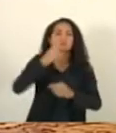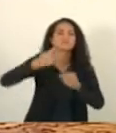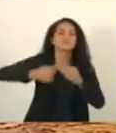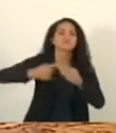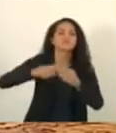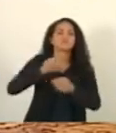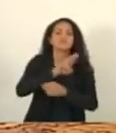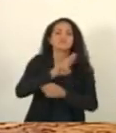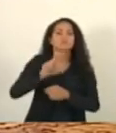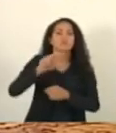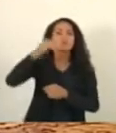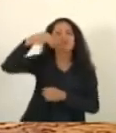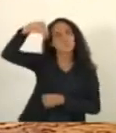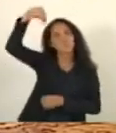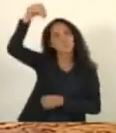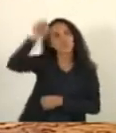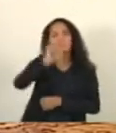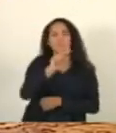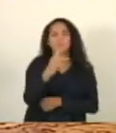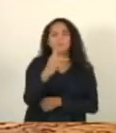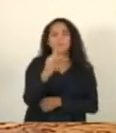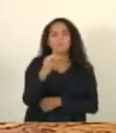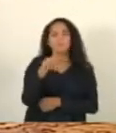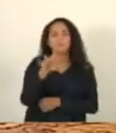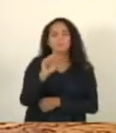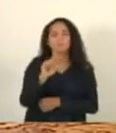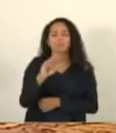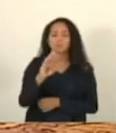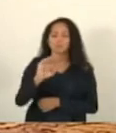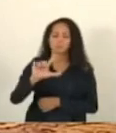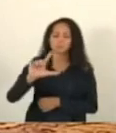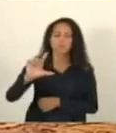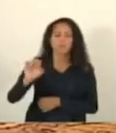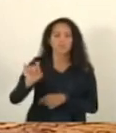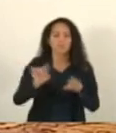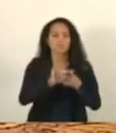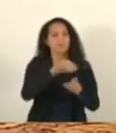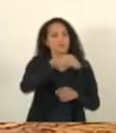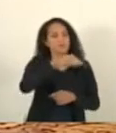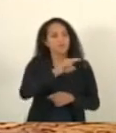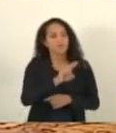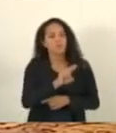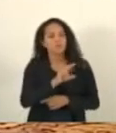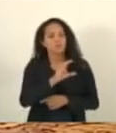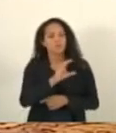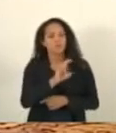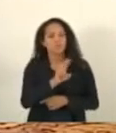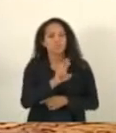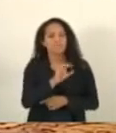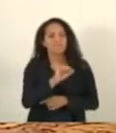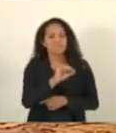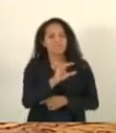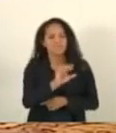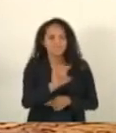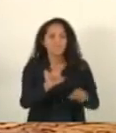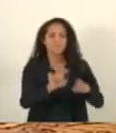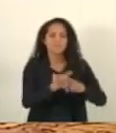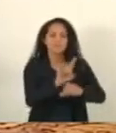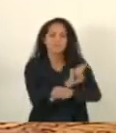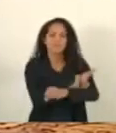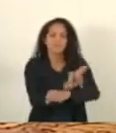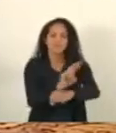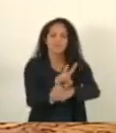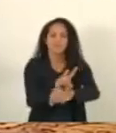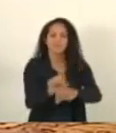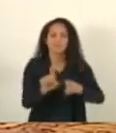extremo norte do estado do Espírito Santo, chegando a Mucurici, chegando a Vila Valério e chegando a Jaguaré.